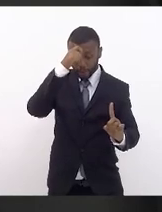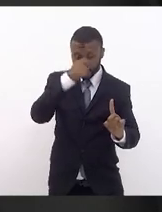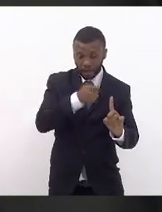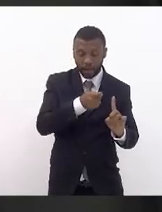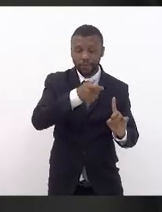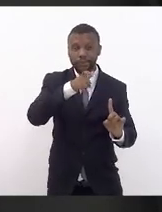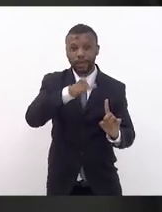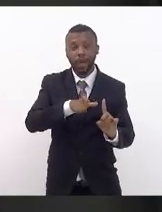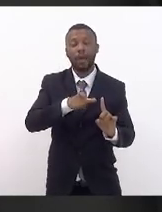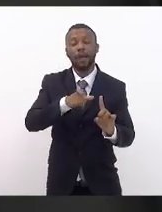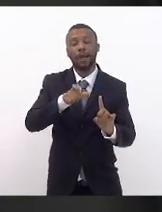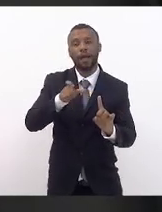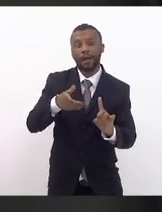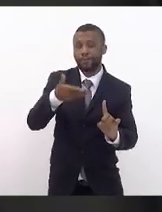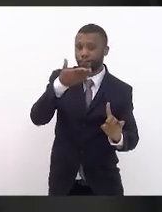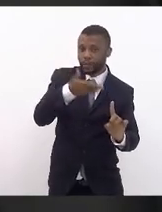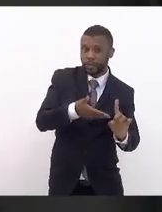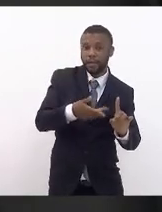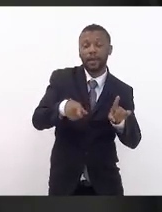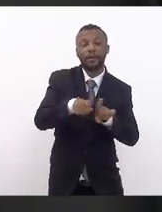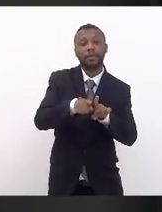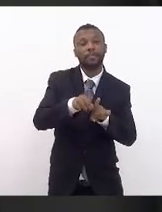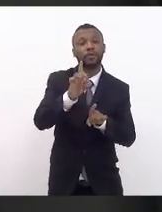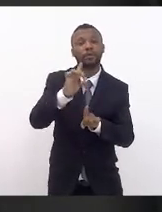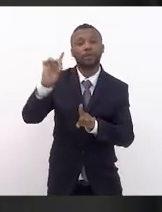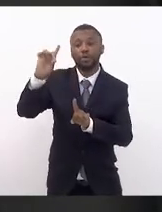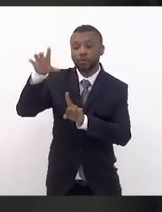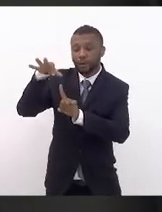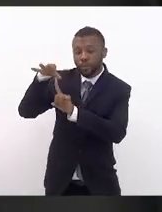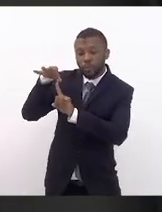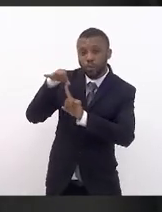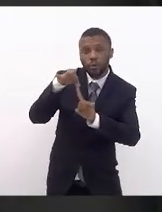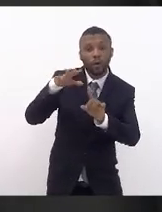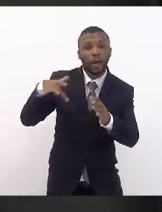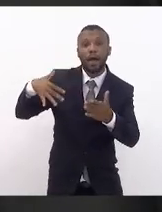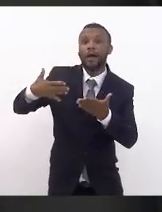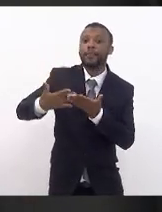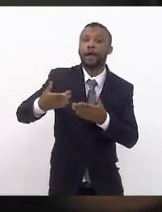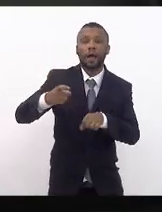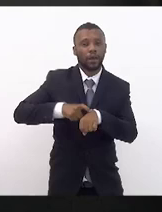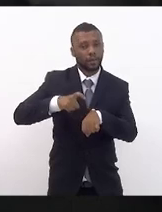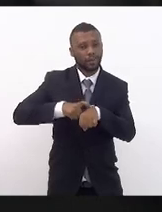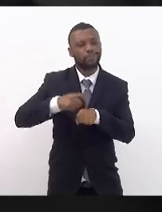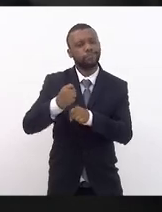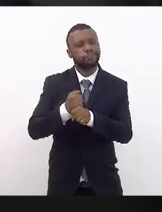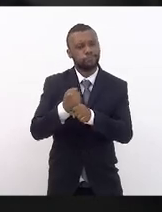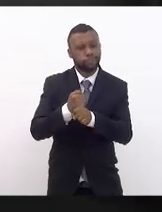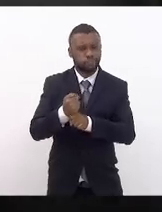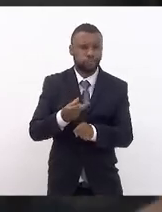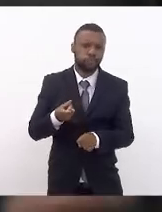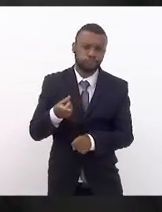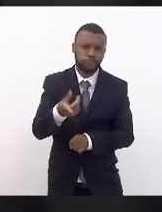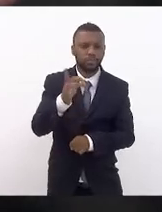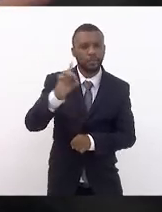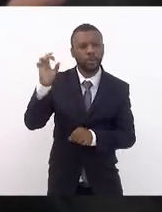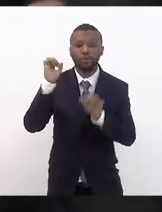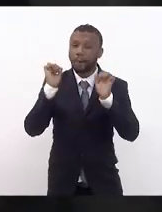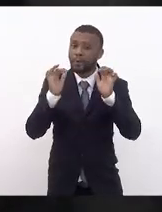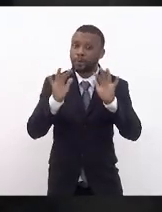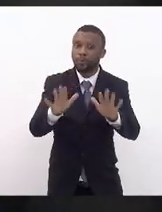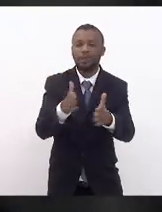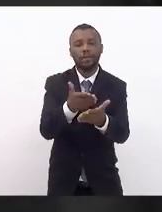Deus, que o dirigiu até aqui e vai dirigi-lo por muitos anos ainda. Que Deus continue lhe abençoando, abençoando essa